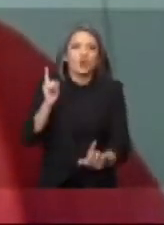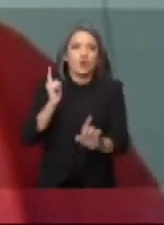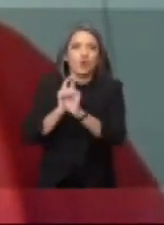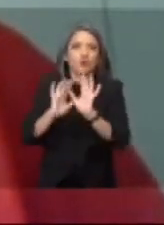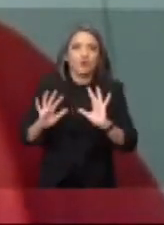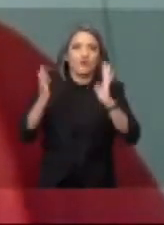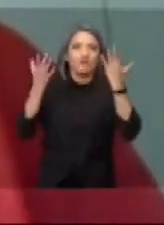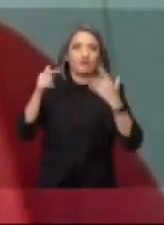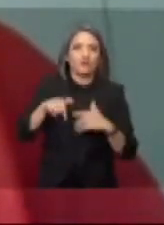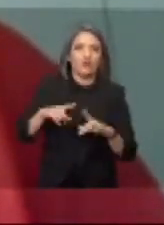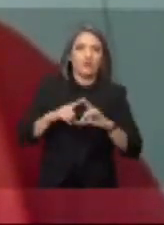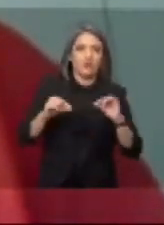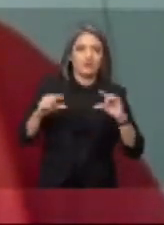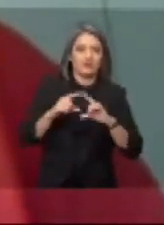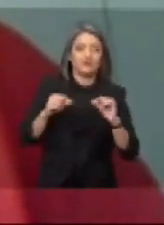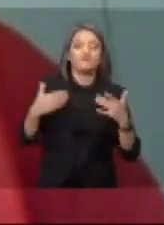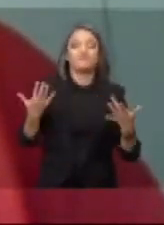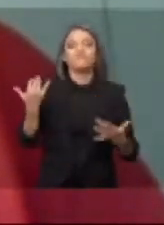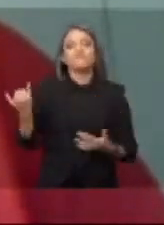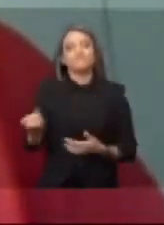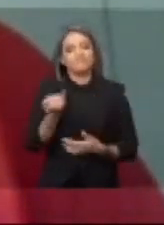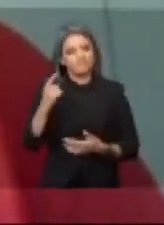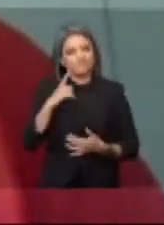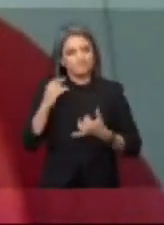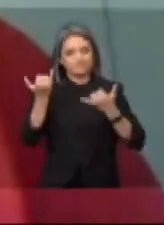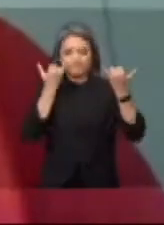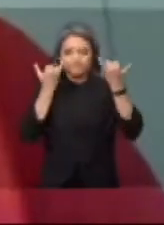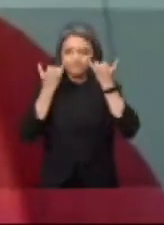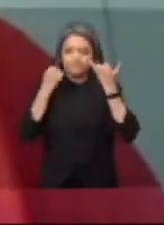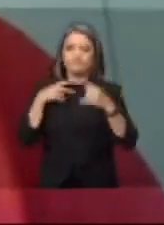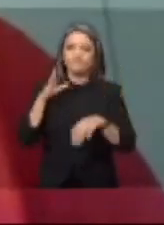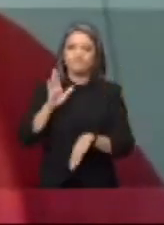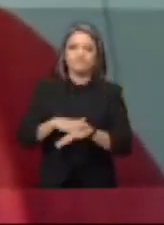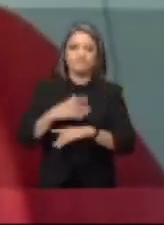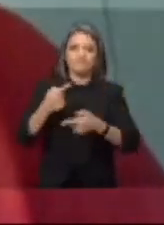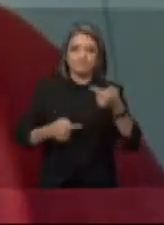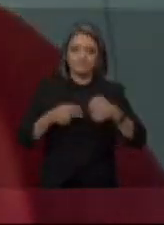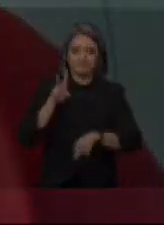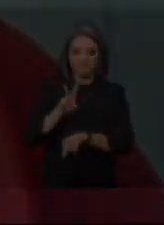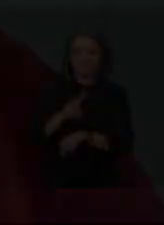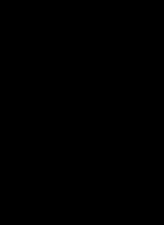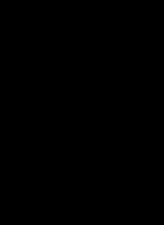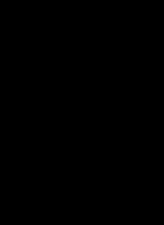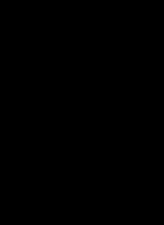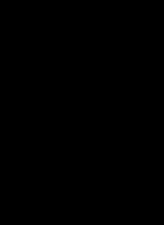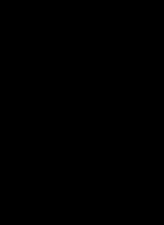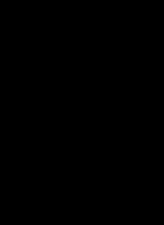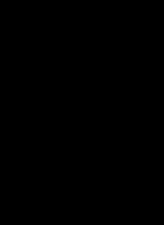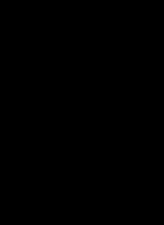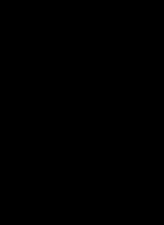termos informações para a gente conseguir a melhor política de proteção aos direitos humanos. Obrigado.